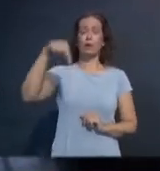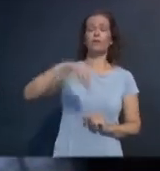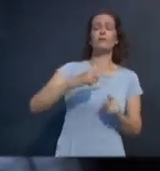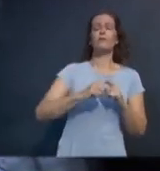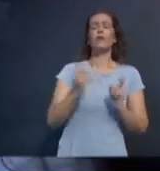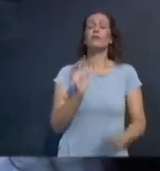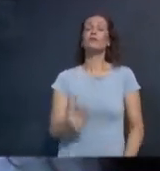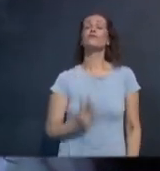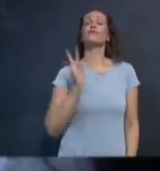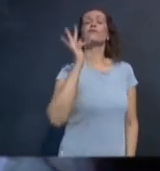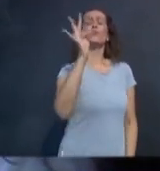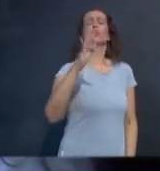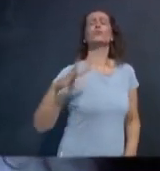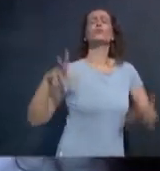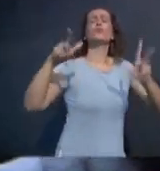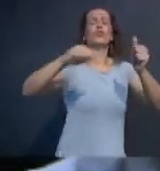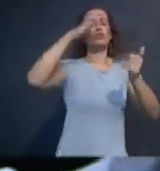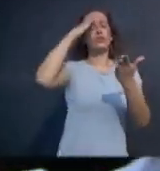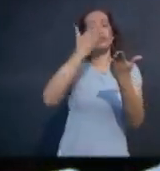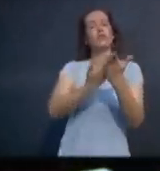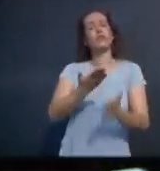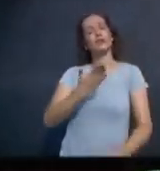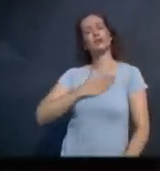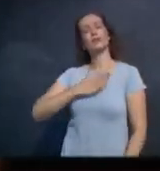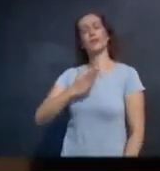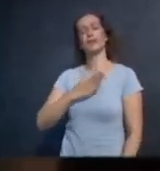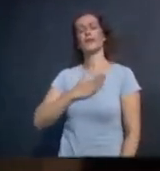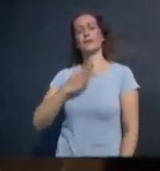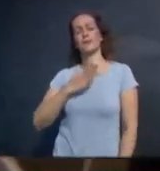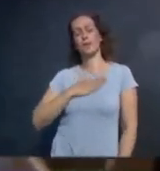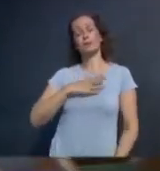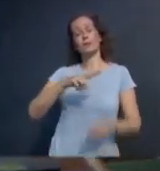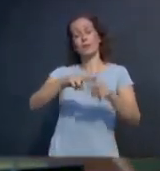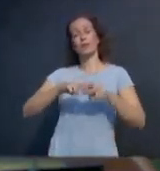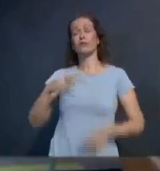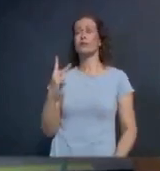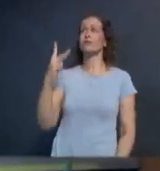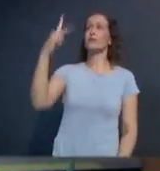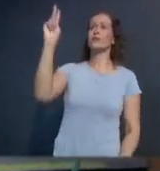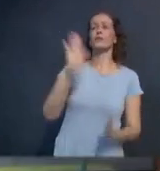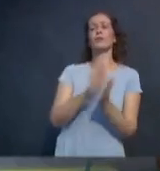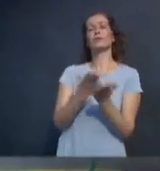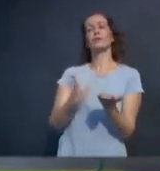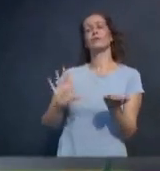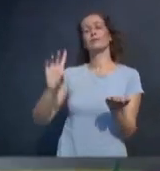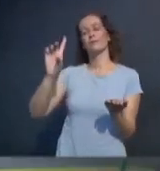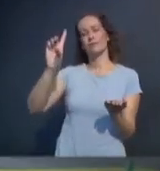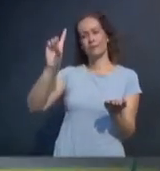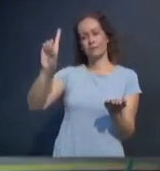aqueles que vieram a crer em mim, por intermédio da sua palavra.